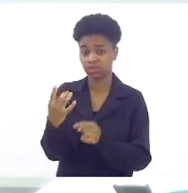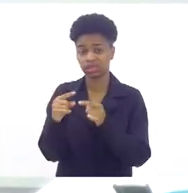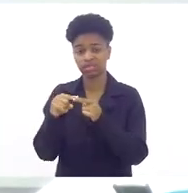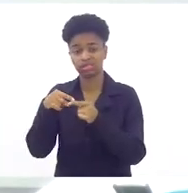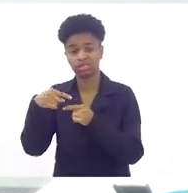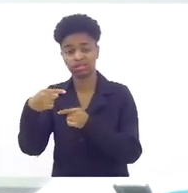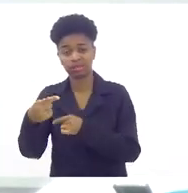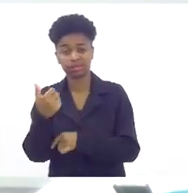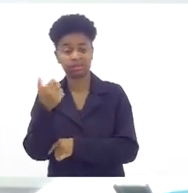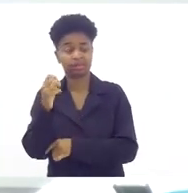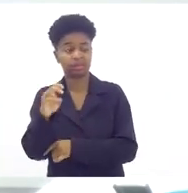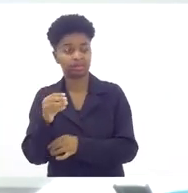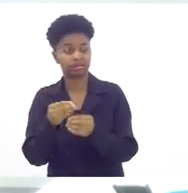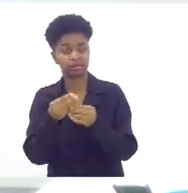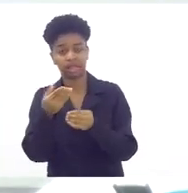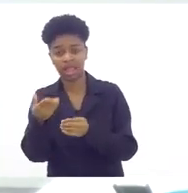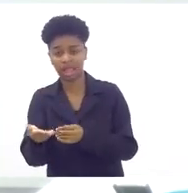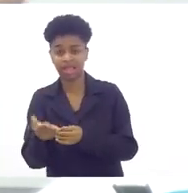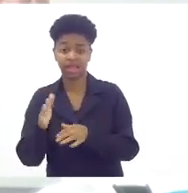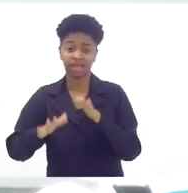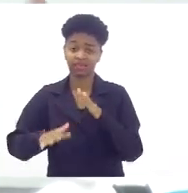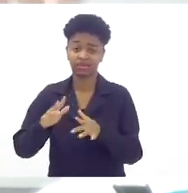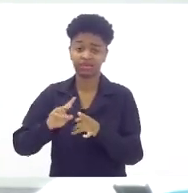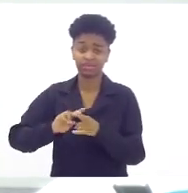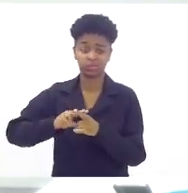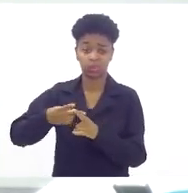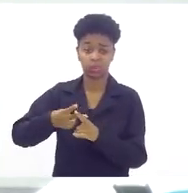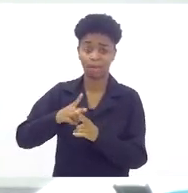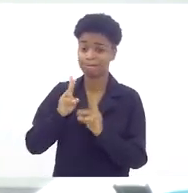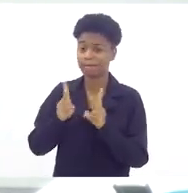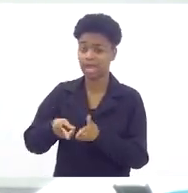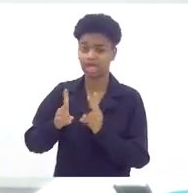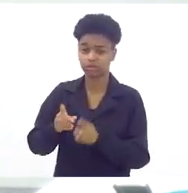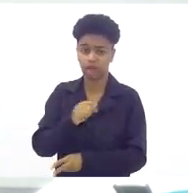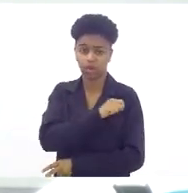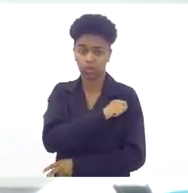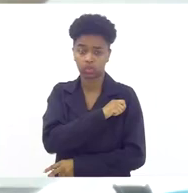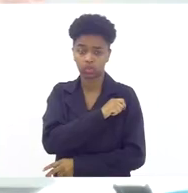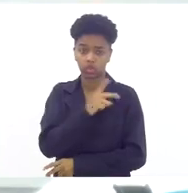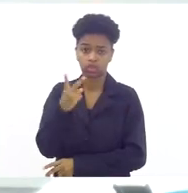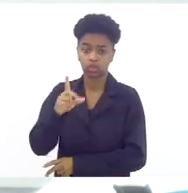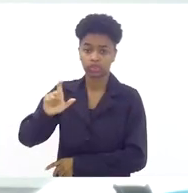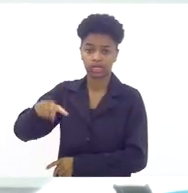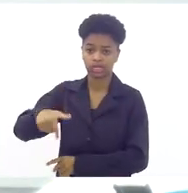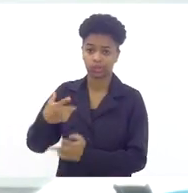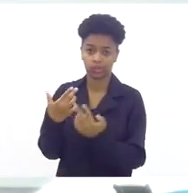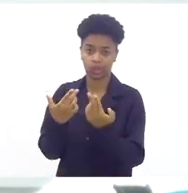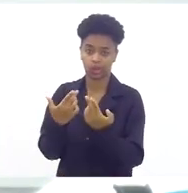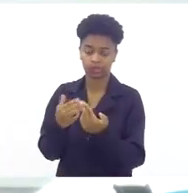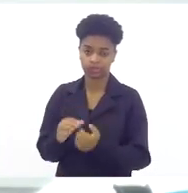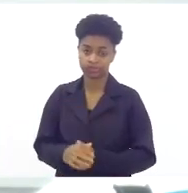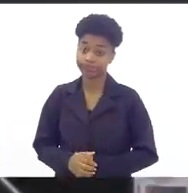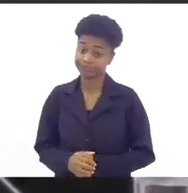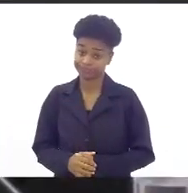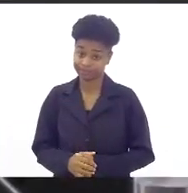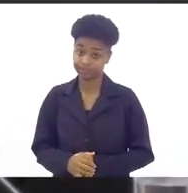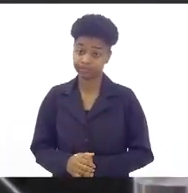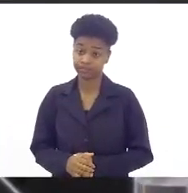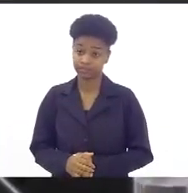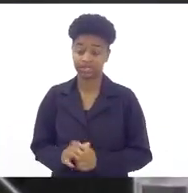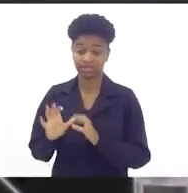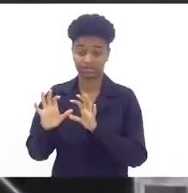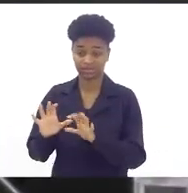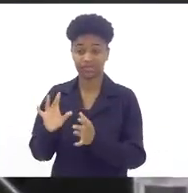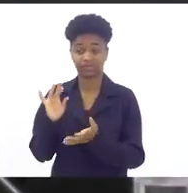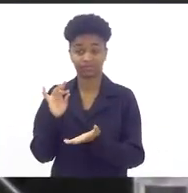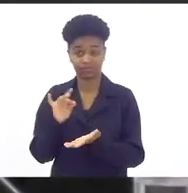15 de outubro às vezes até duplicado do mesmo aluno duas ou três vezes então isso realmente